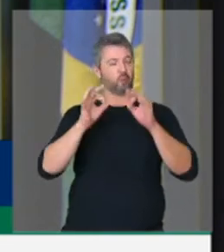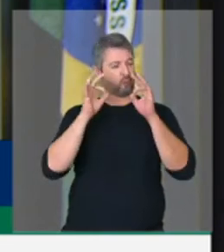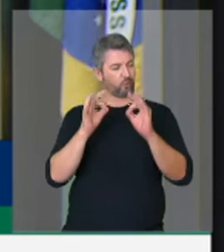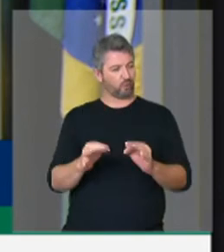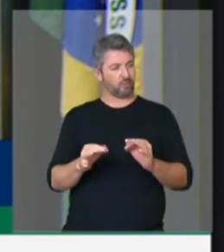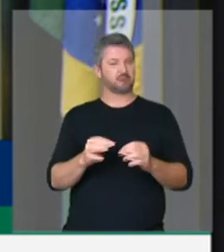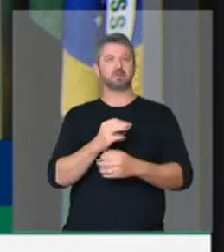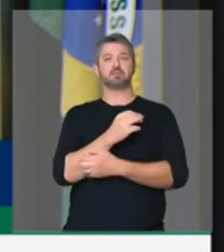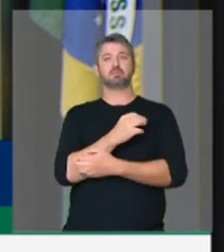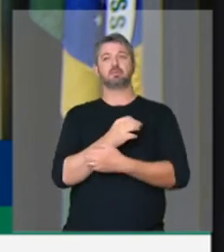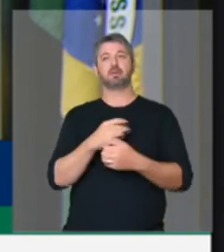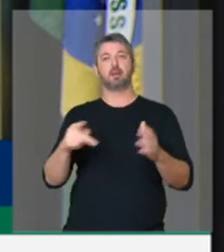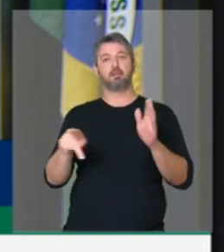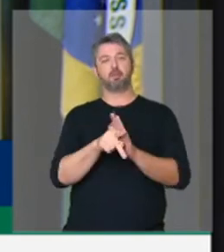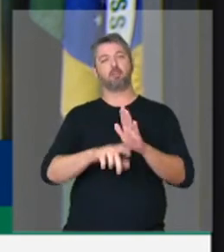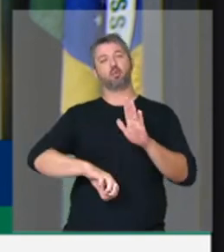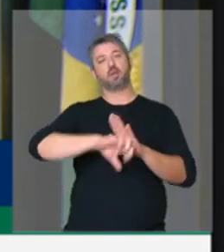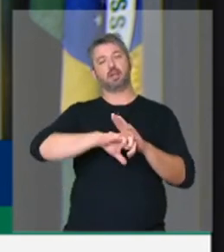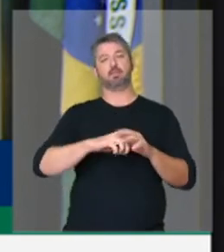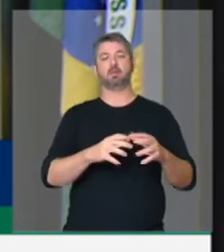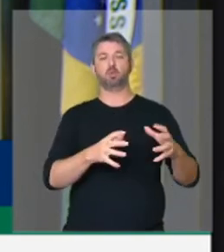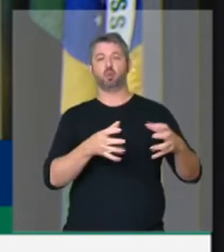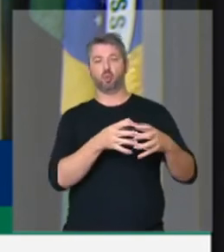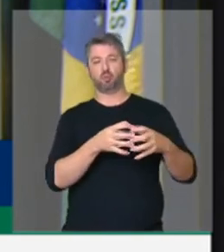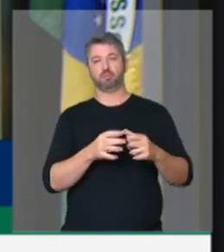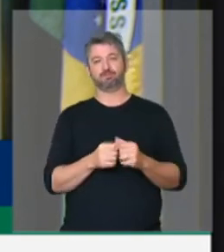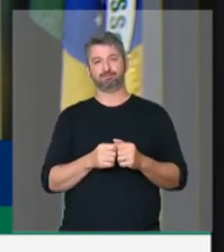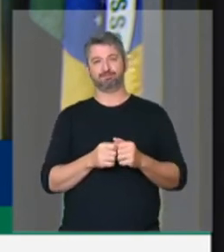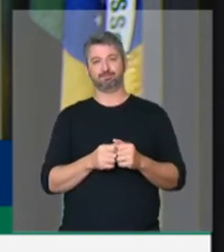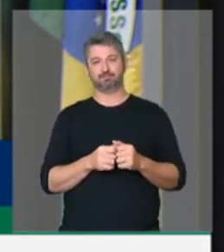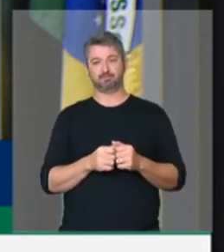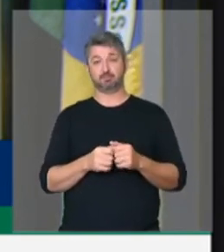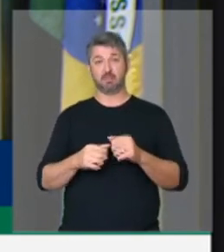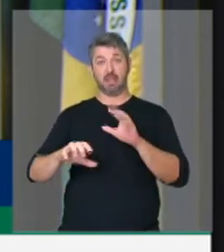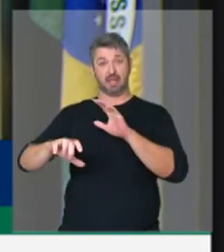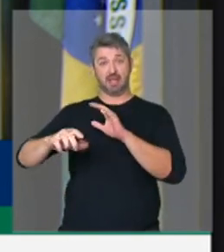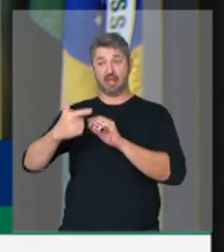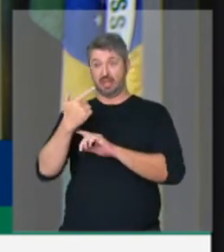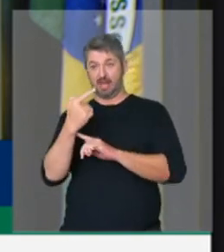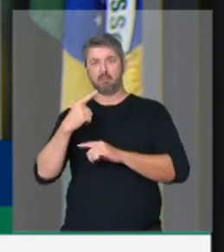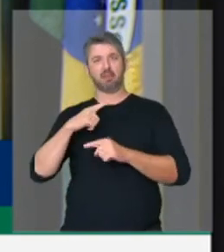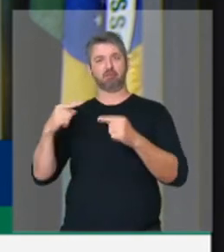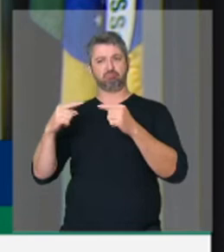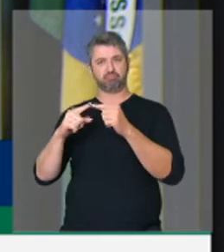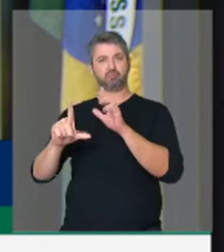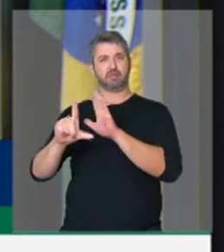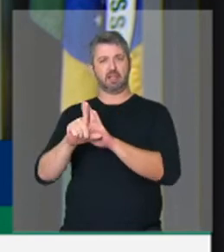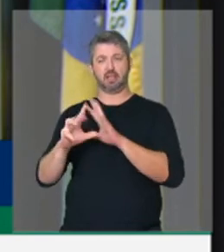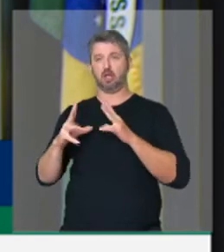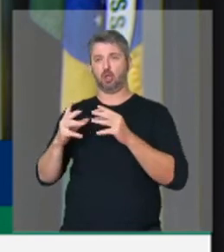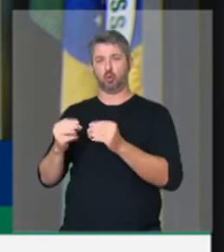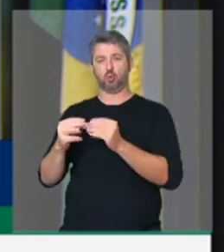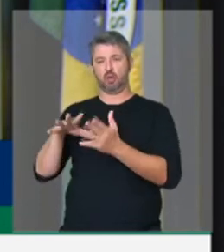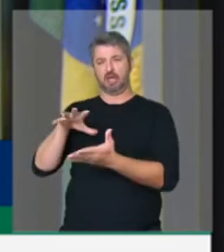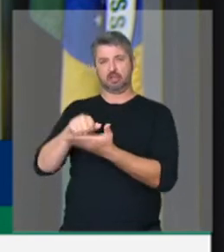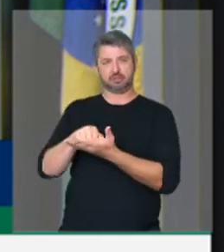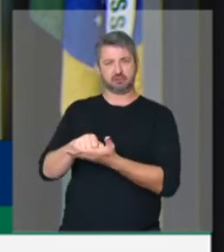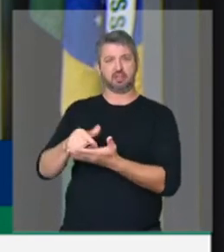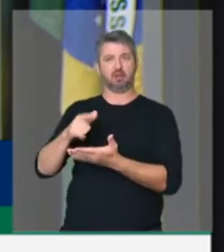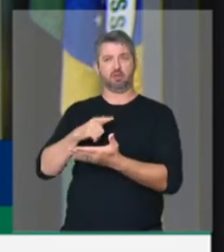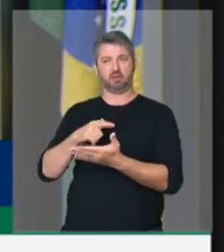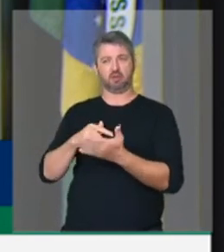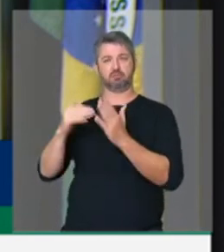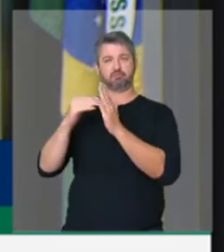são produto de crime. As armas legais desse país, todas catalogadas, ou